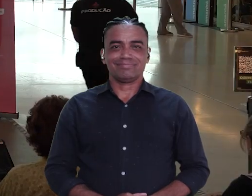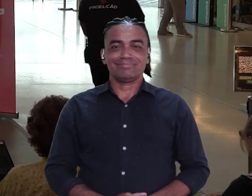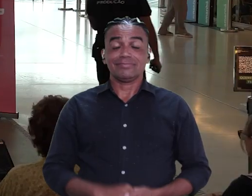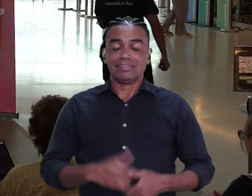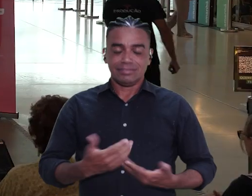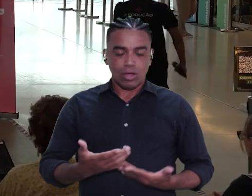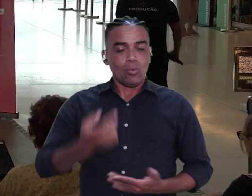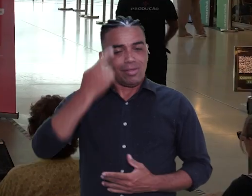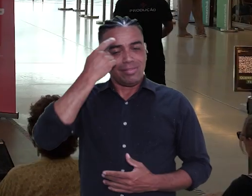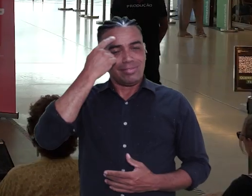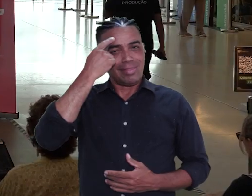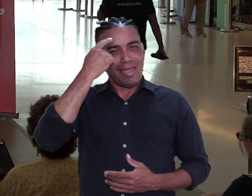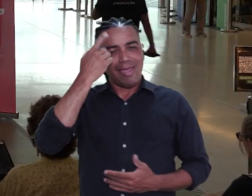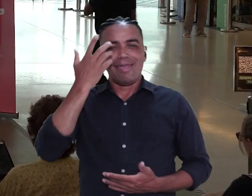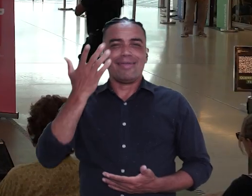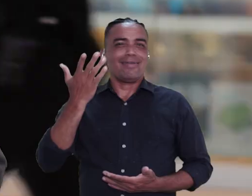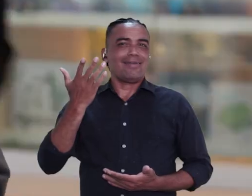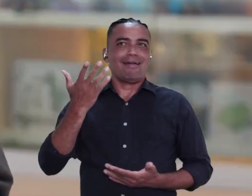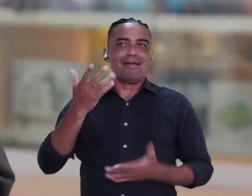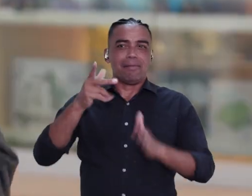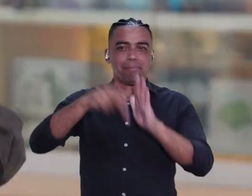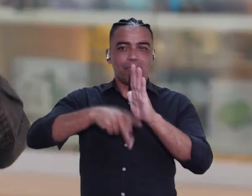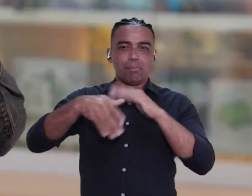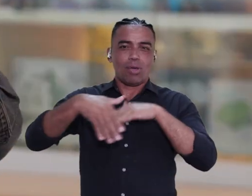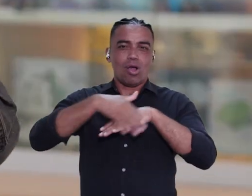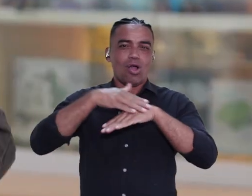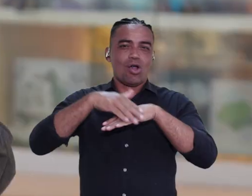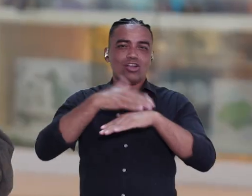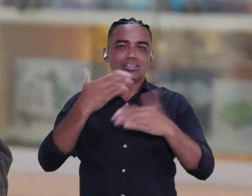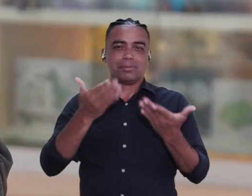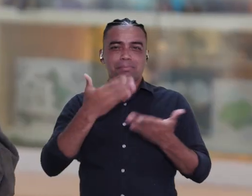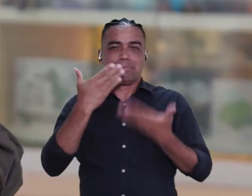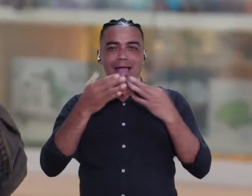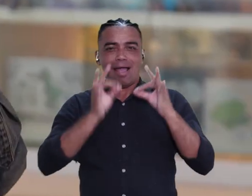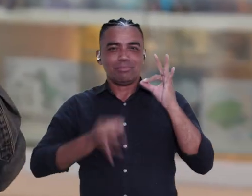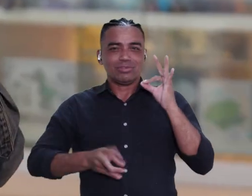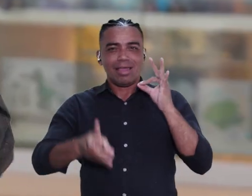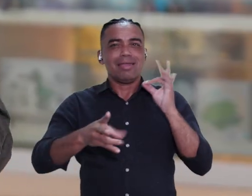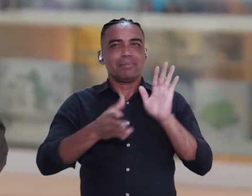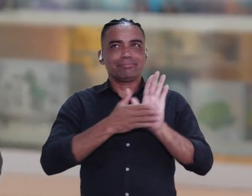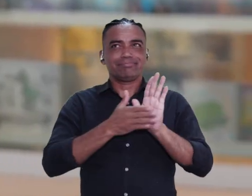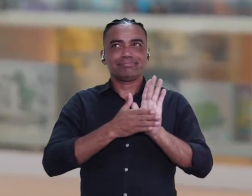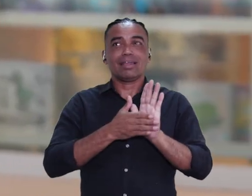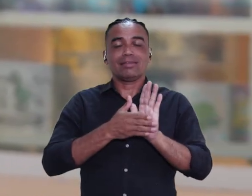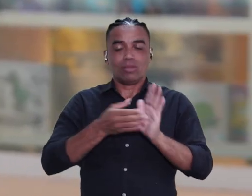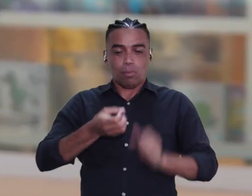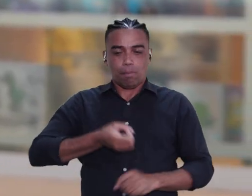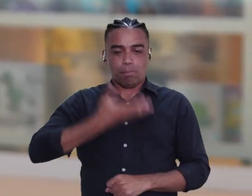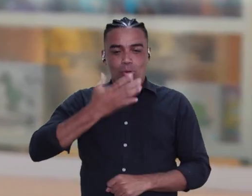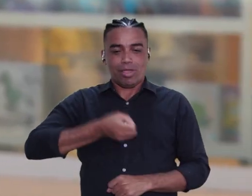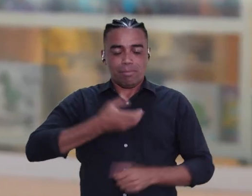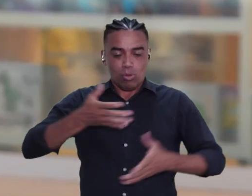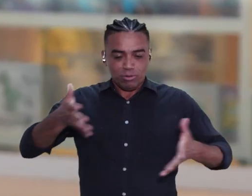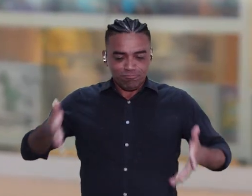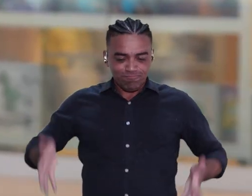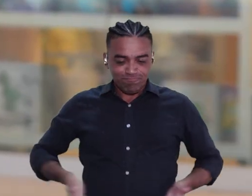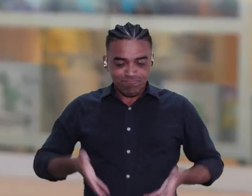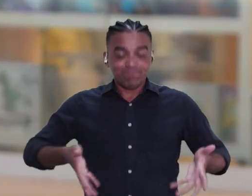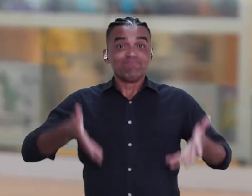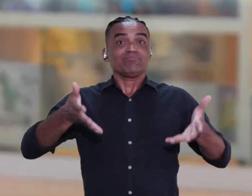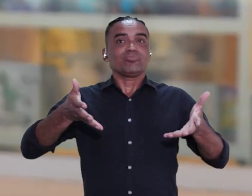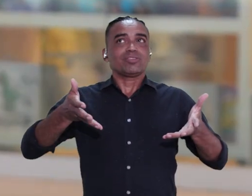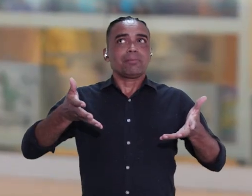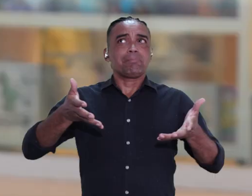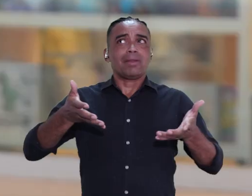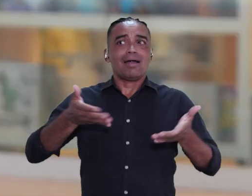Bom, a ideia dessa série do Sempre um Papo é a gente tomar um poema como inspiração, como faísca,